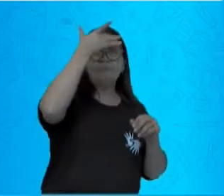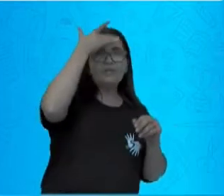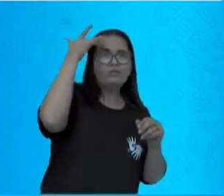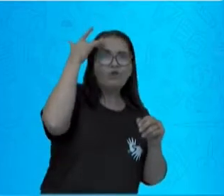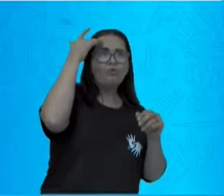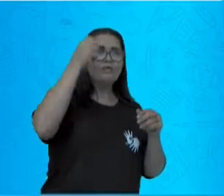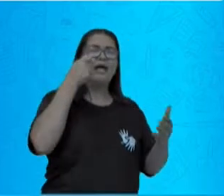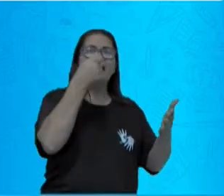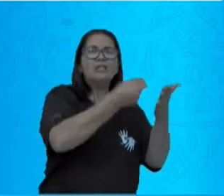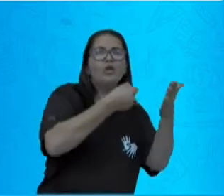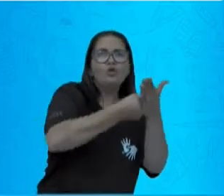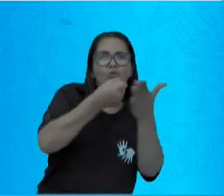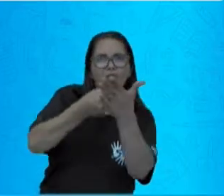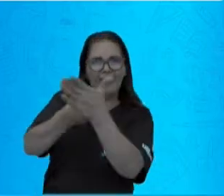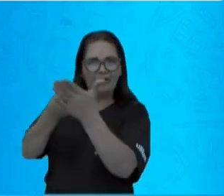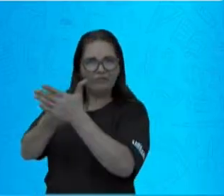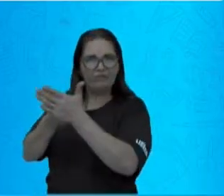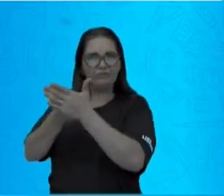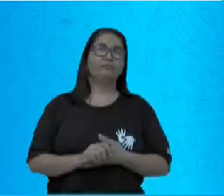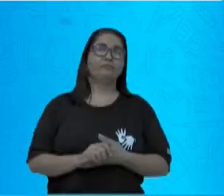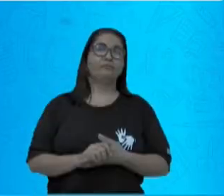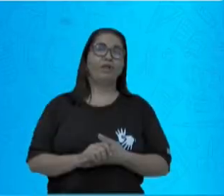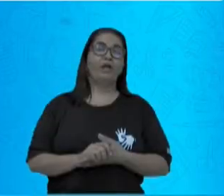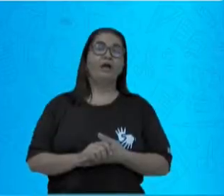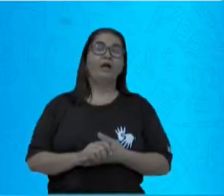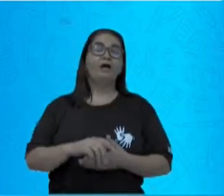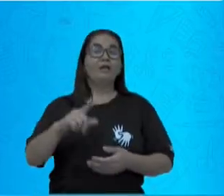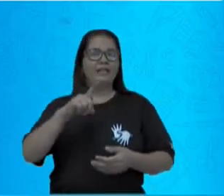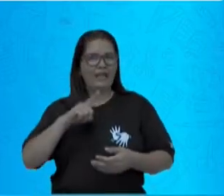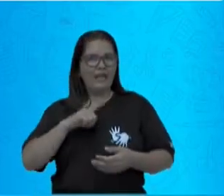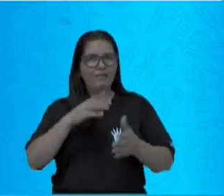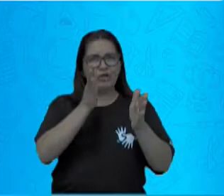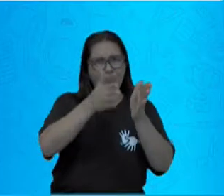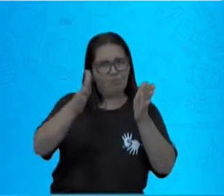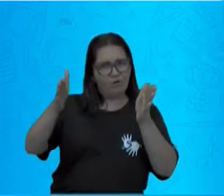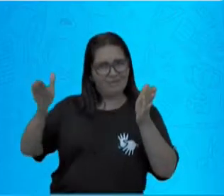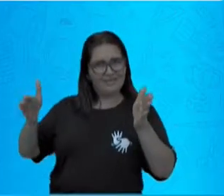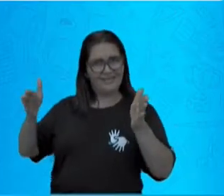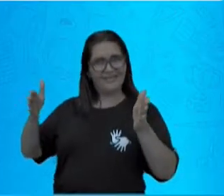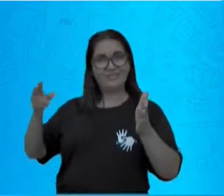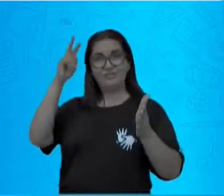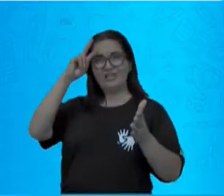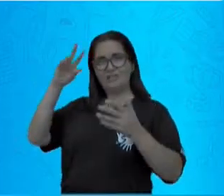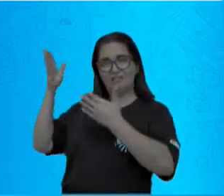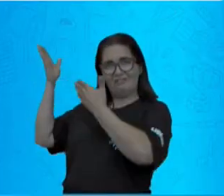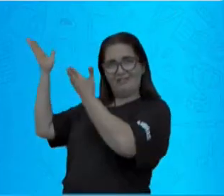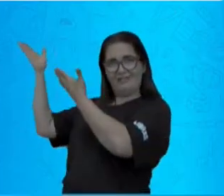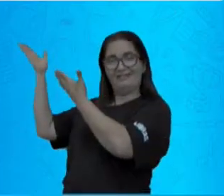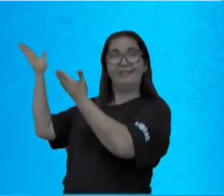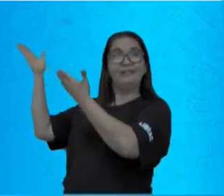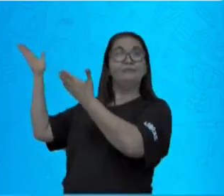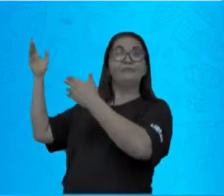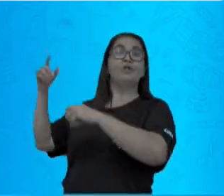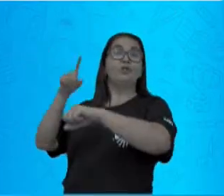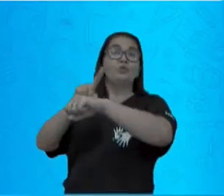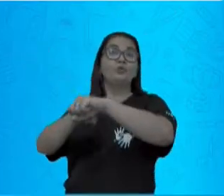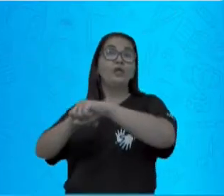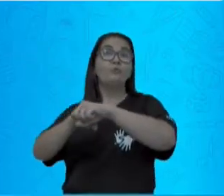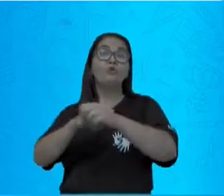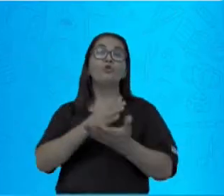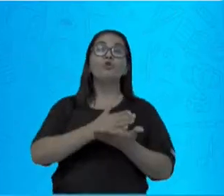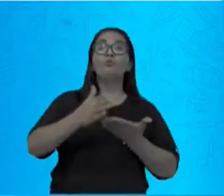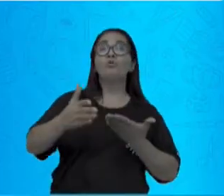iniciou vários processos. Processos esses que aconteceram ao longo do tempo. Tempo que surgiu